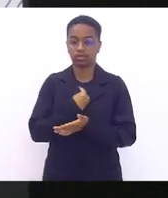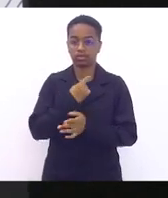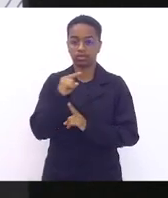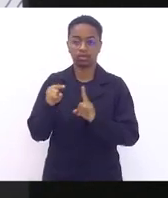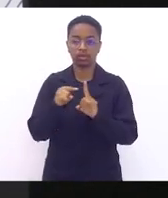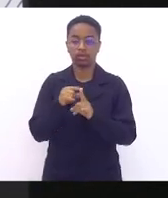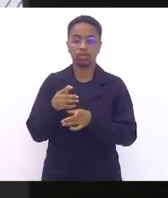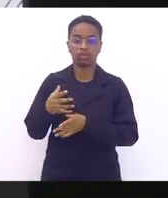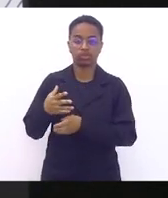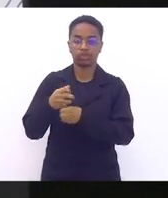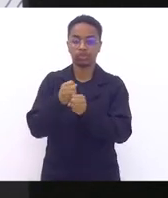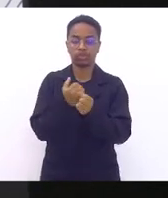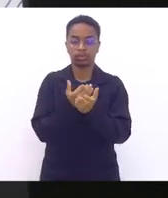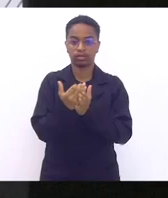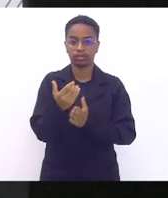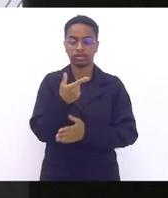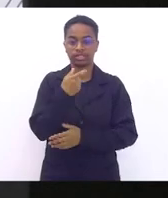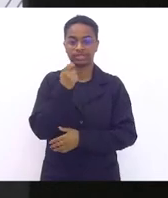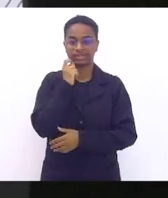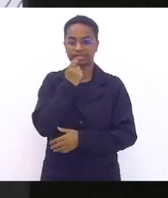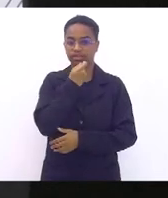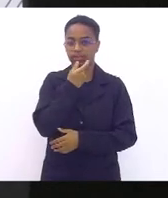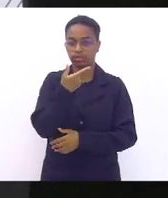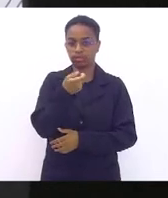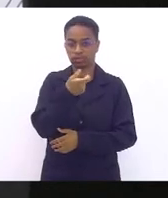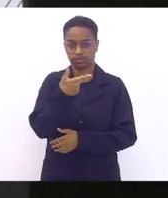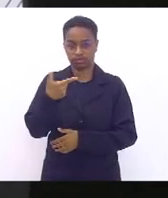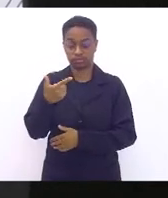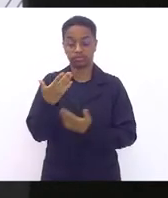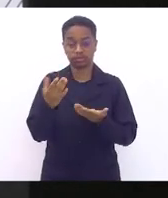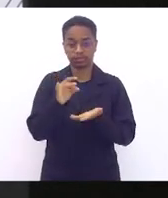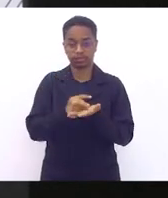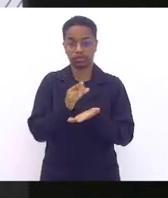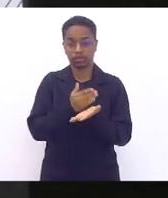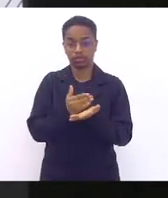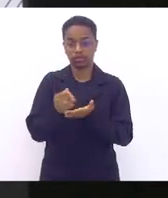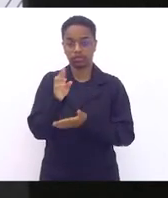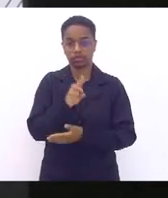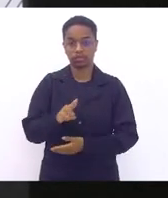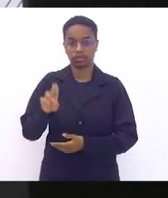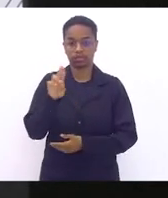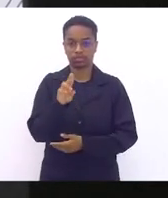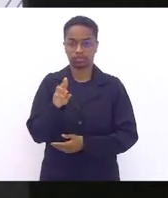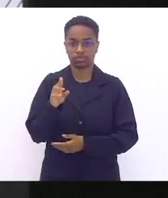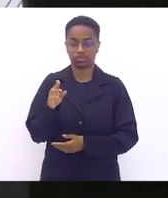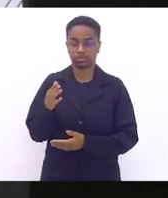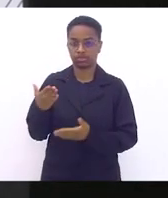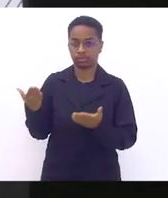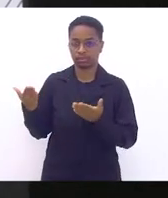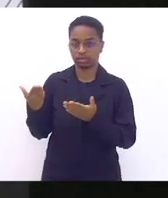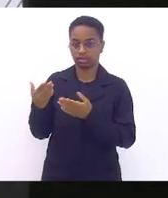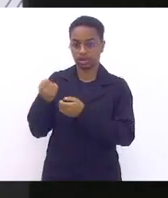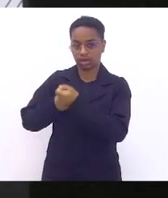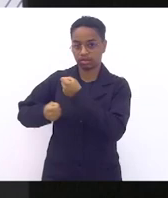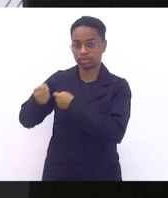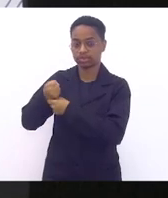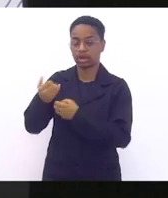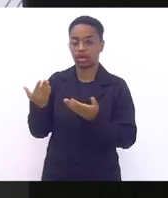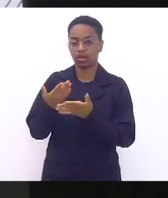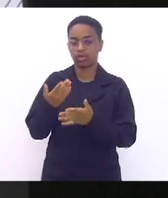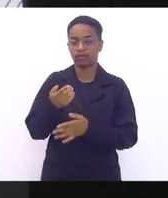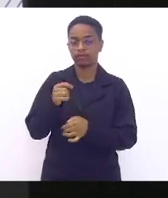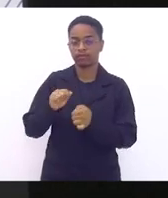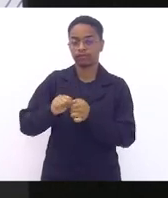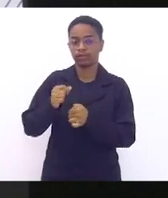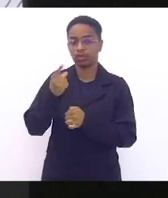cá. Tá? Essa é, o recurso começou, de fato, a ser aplicado. Então, a gente está fazendo agora um ano de aplicação